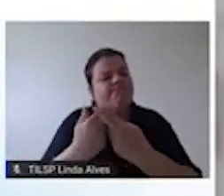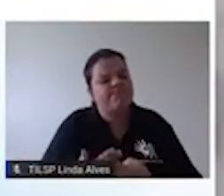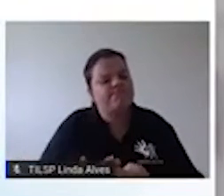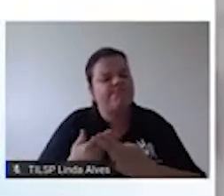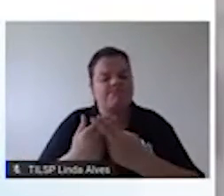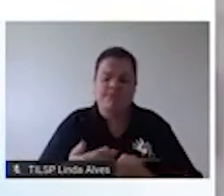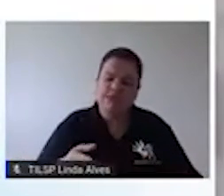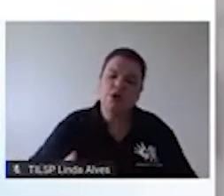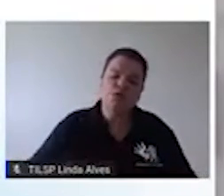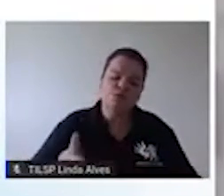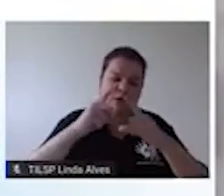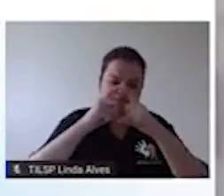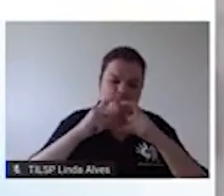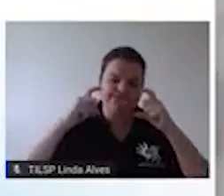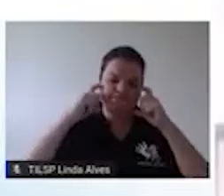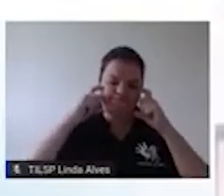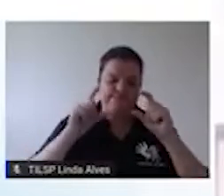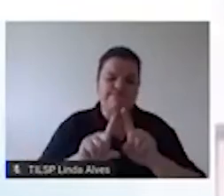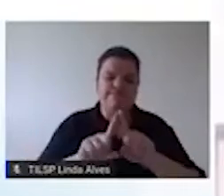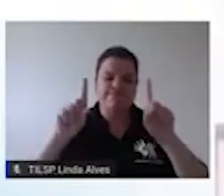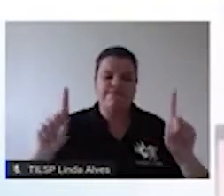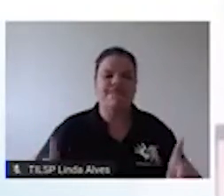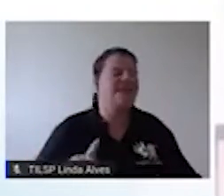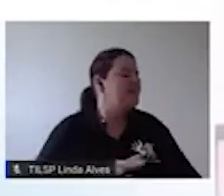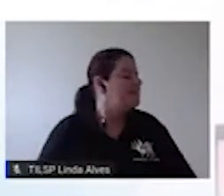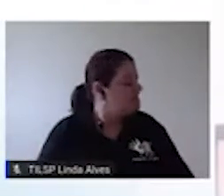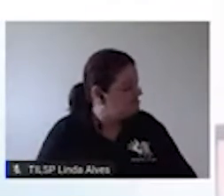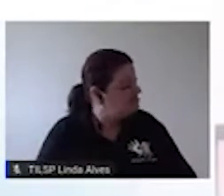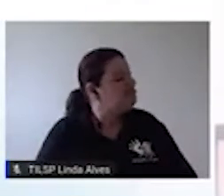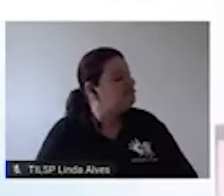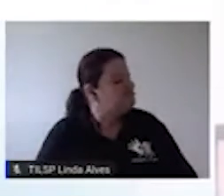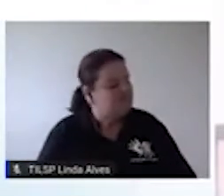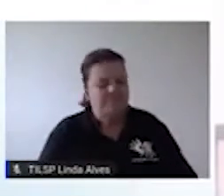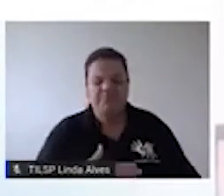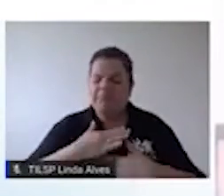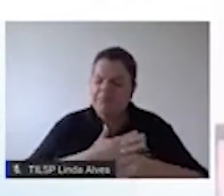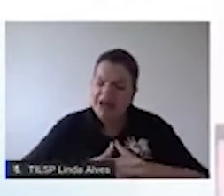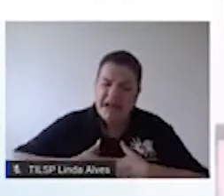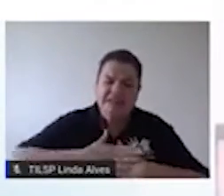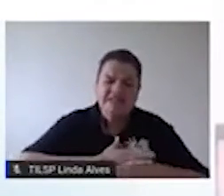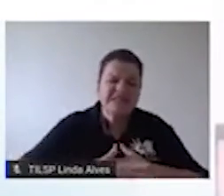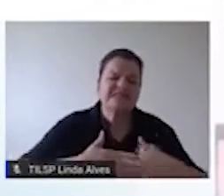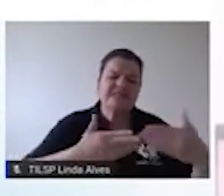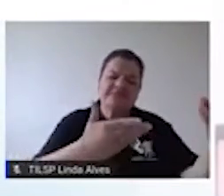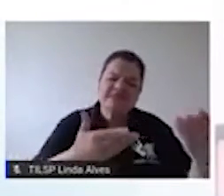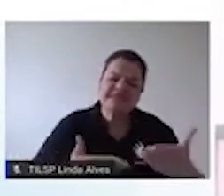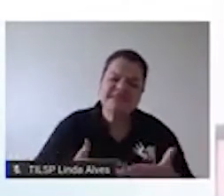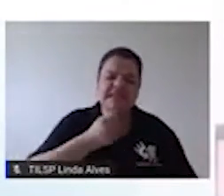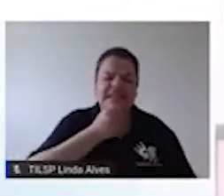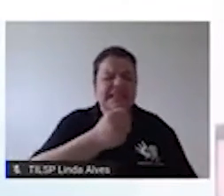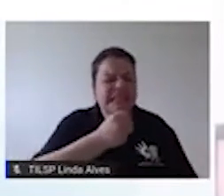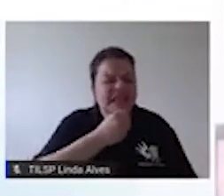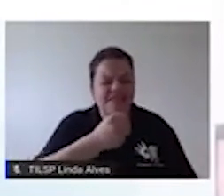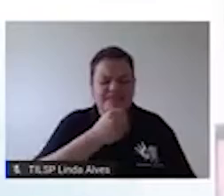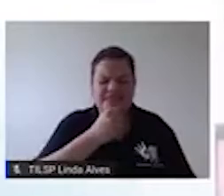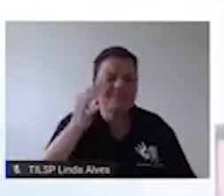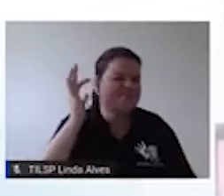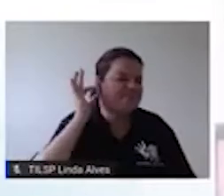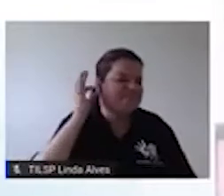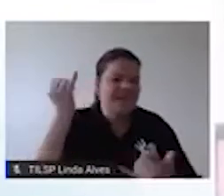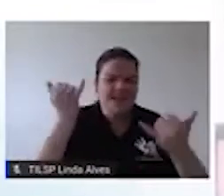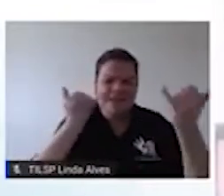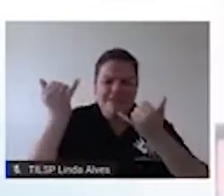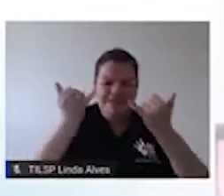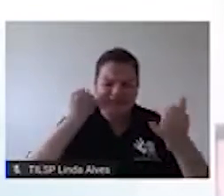feito. Doutor Reinaldo, foi assim um prazer recebê-lo aqui. Informações extremamente